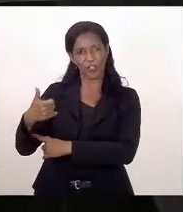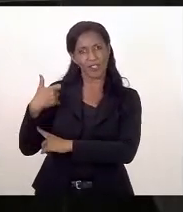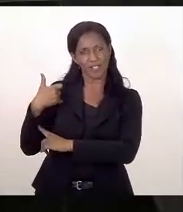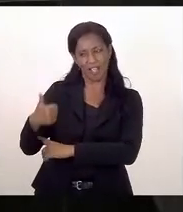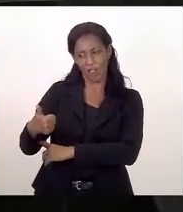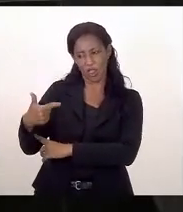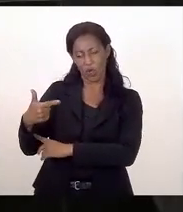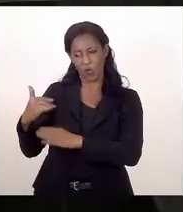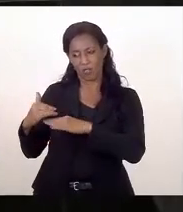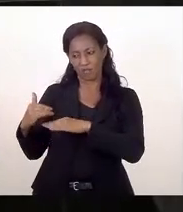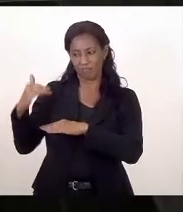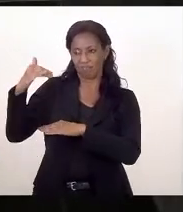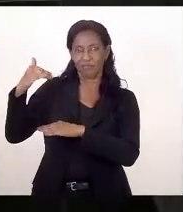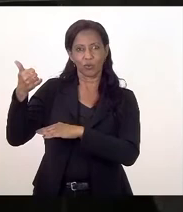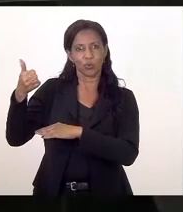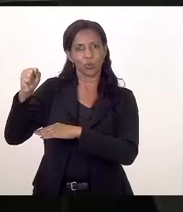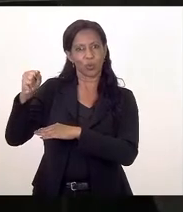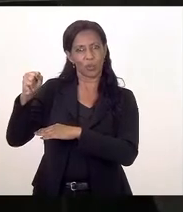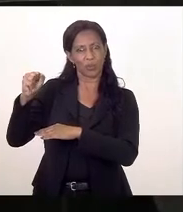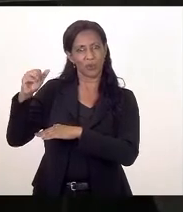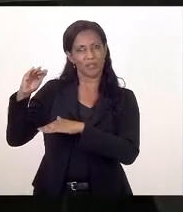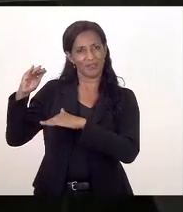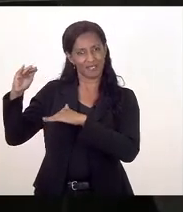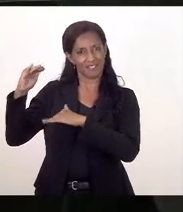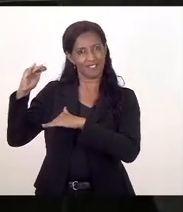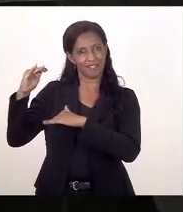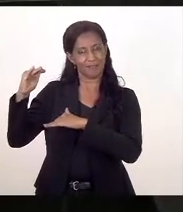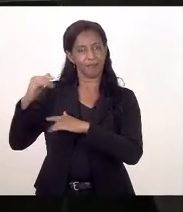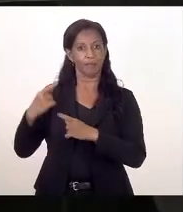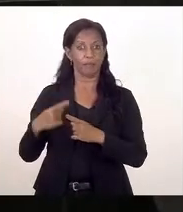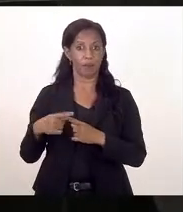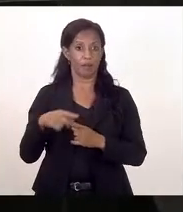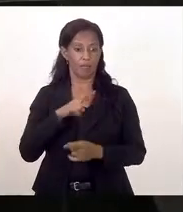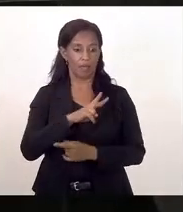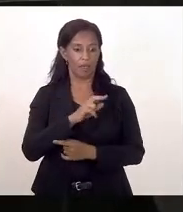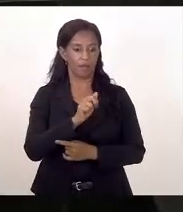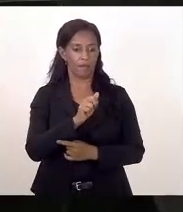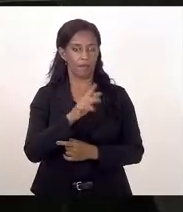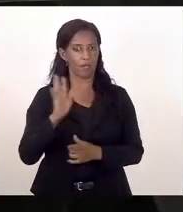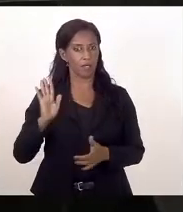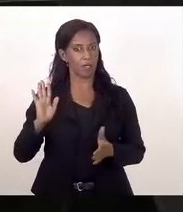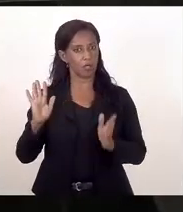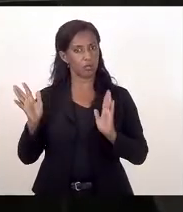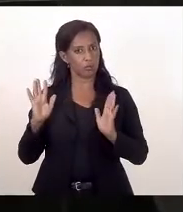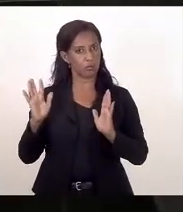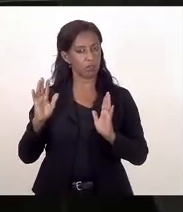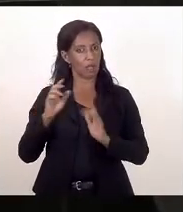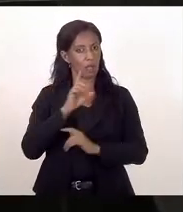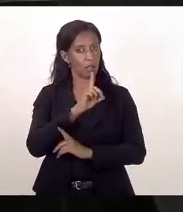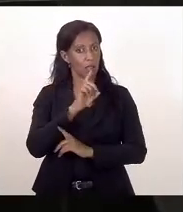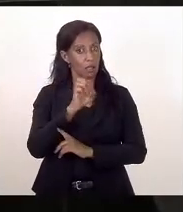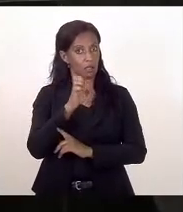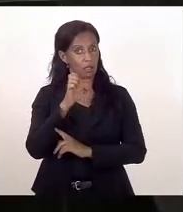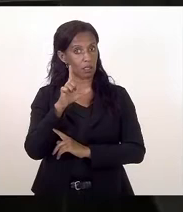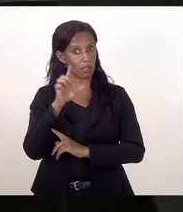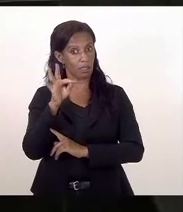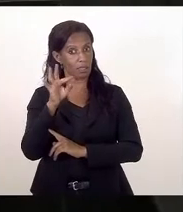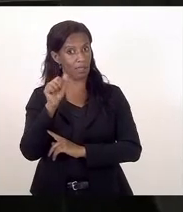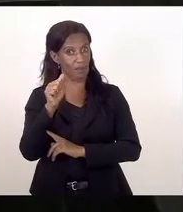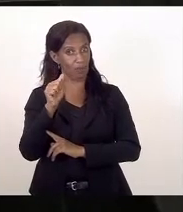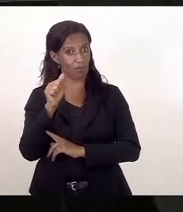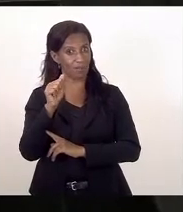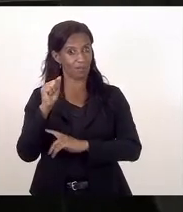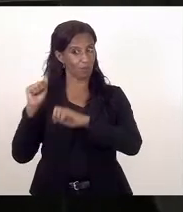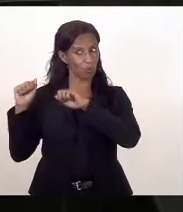queremos que isso aconteça. Porque a variante Delta está cometendo a todos.